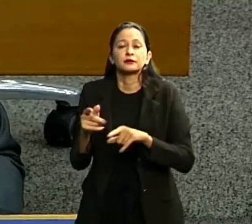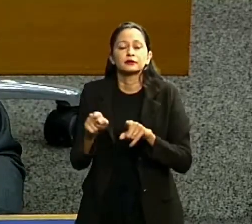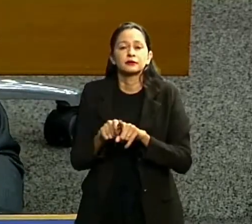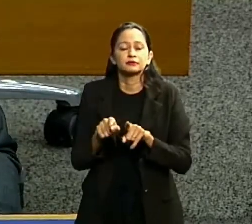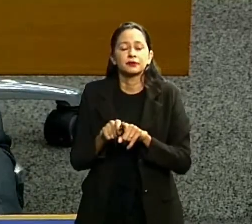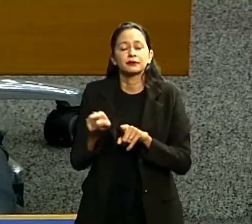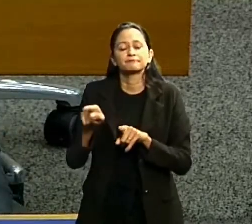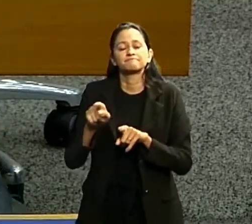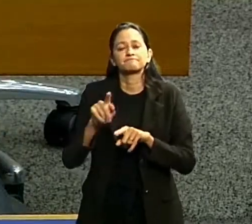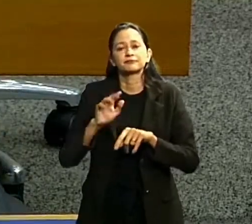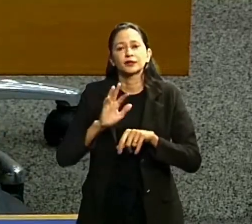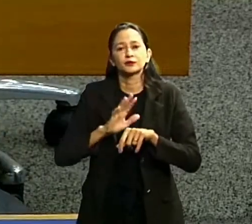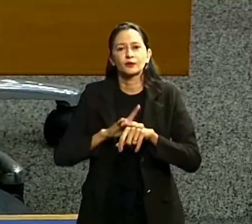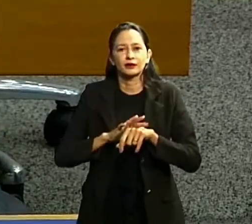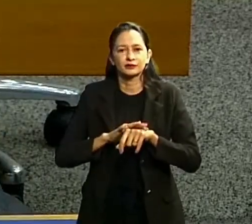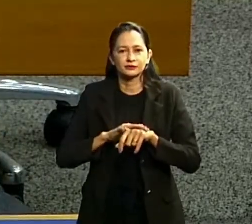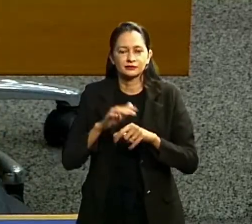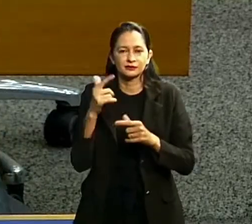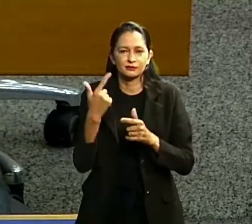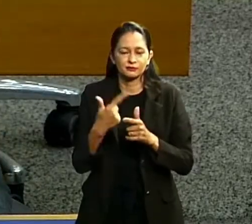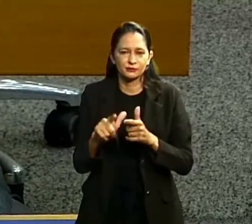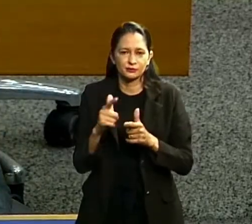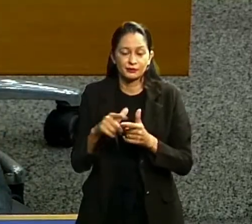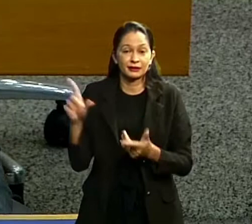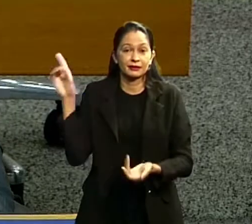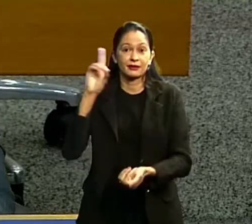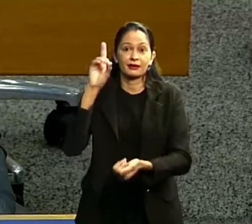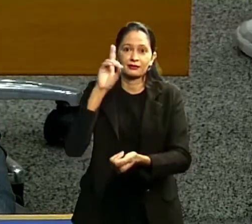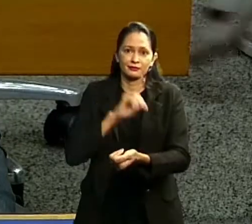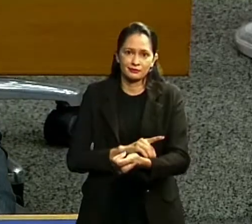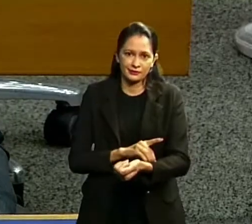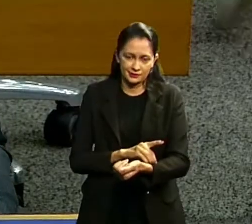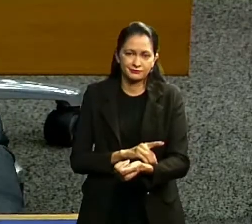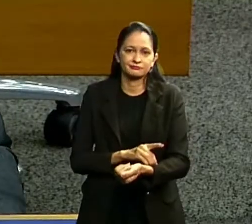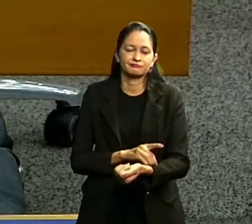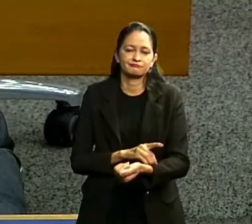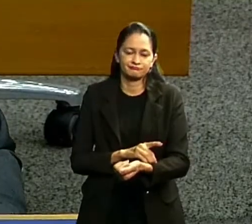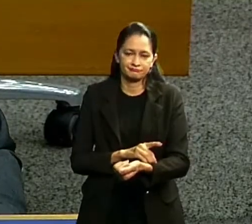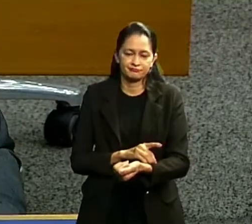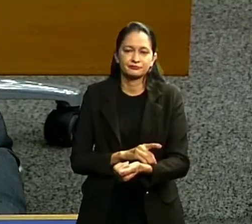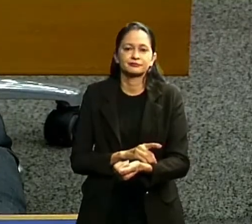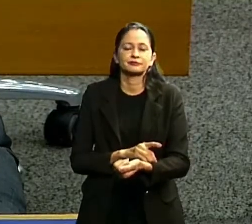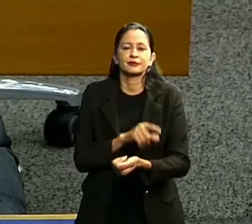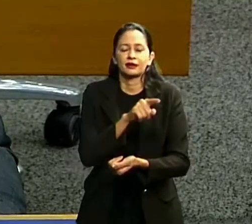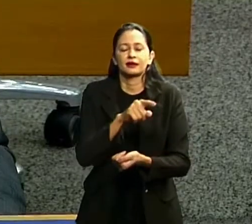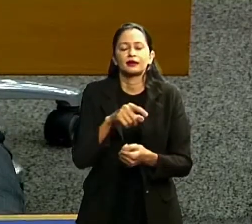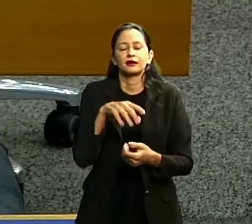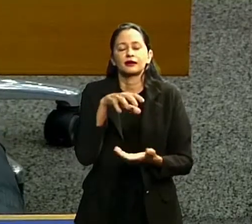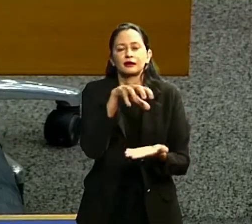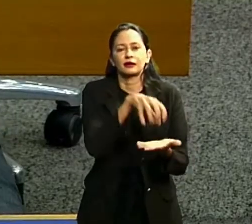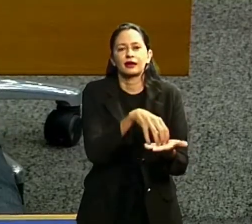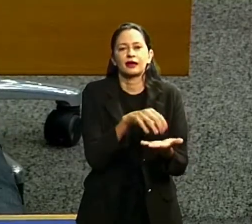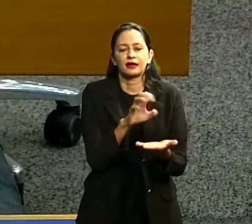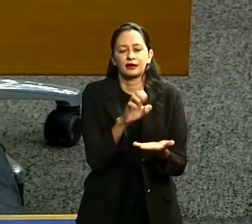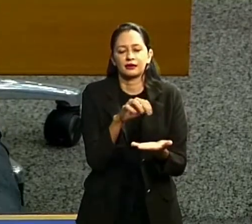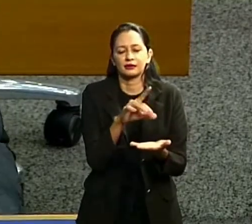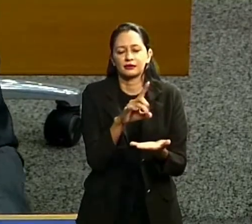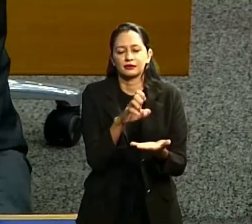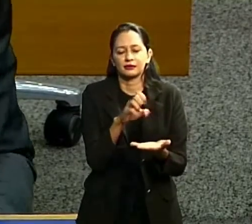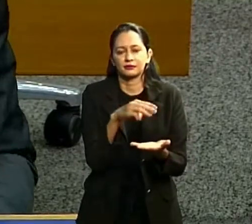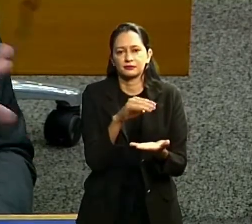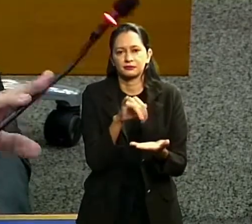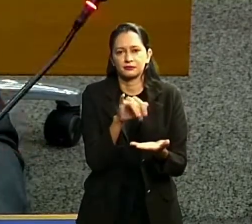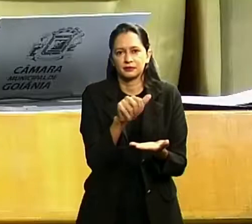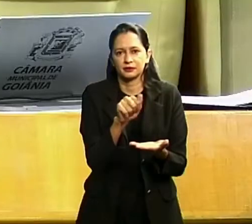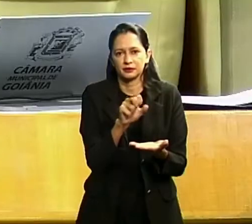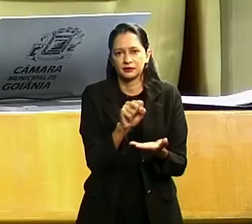pelos altos casos que nós estamos vivenciando de dengue e do mosquito Aedes aegypti aqui na cidade de Goiânia. Presidente, obrigado pela